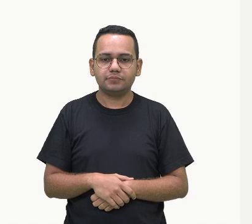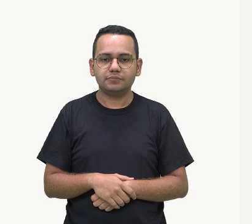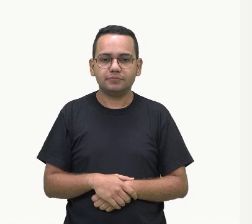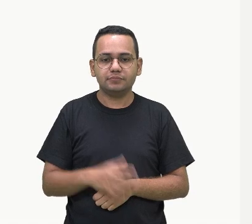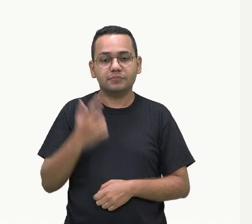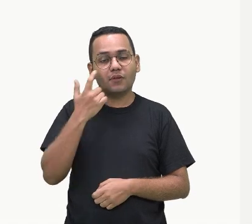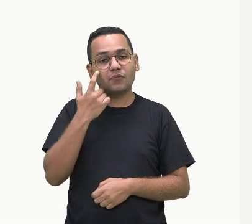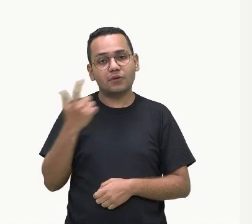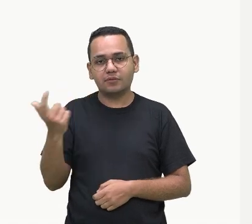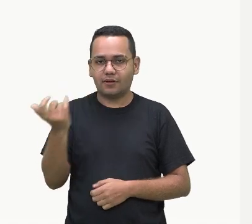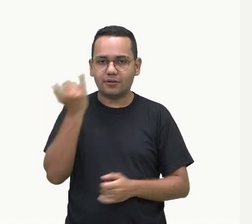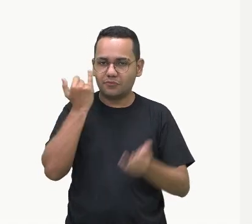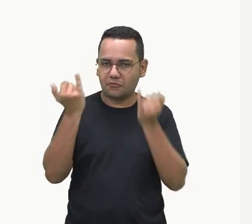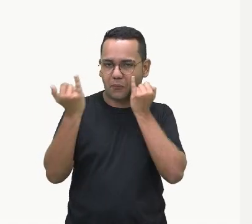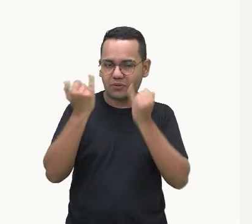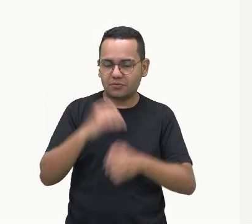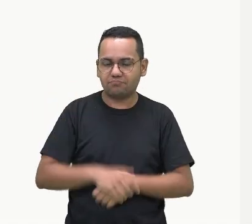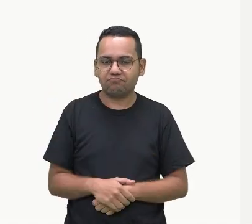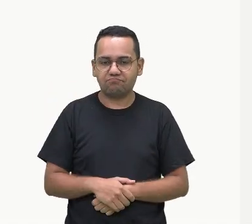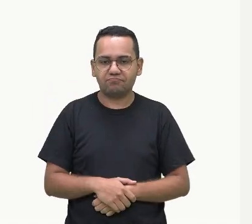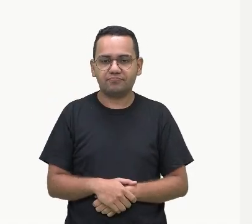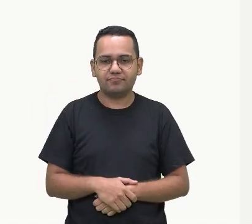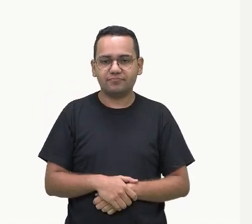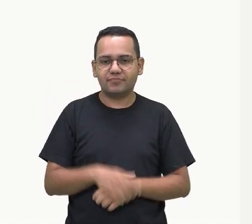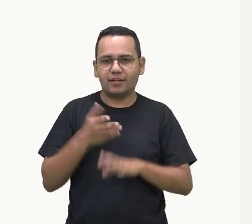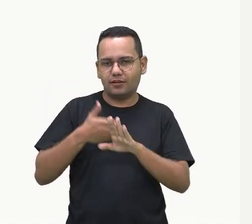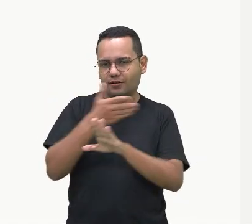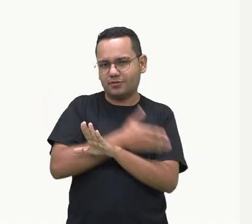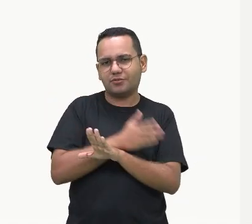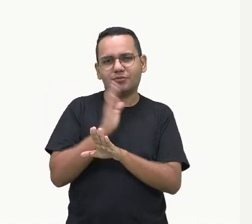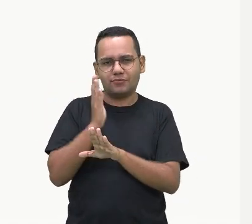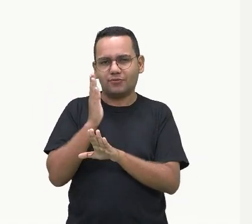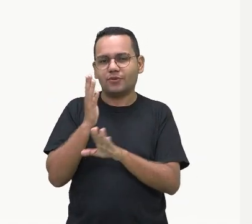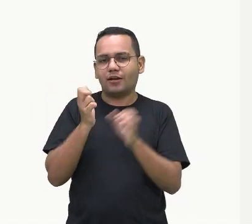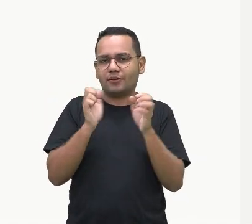aqui exatamente a relação que a gente viu agora há pouco.